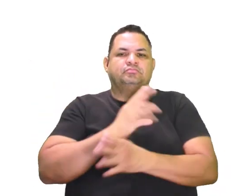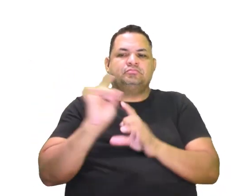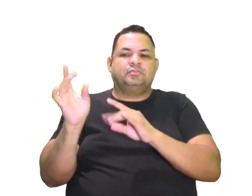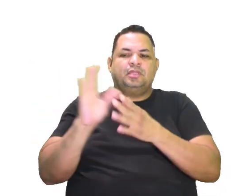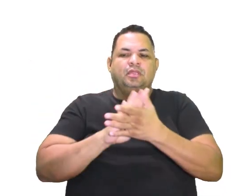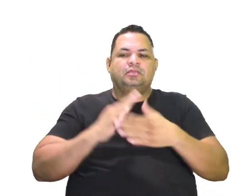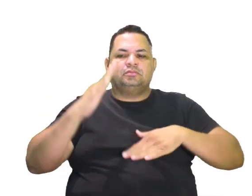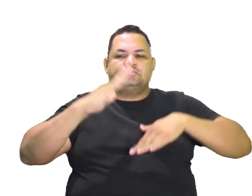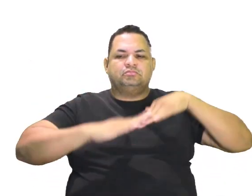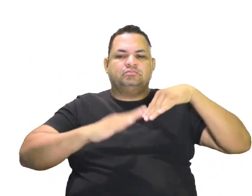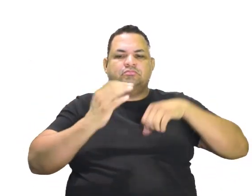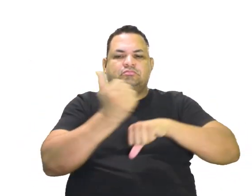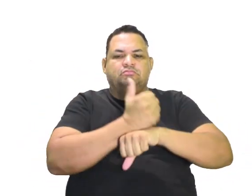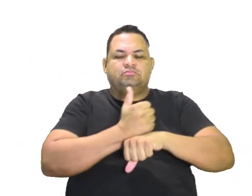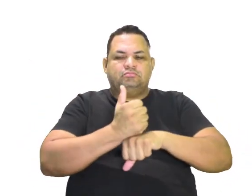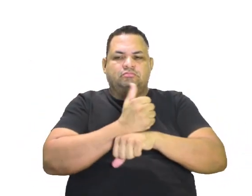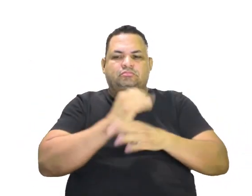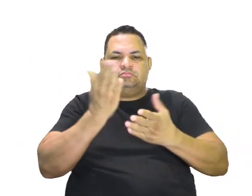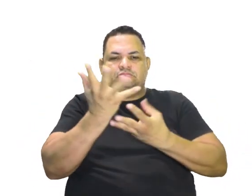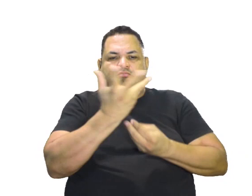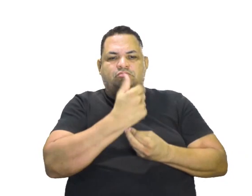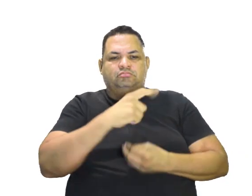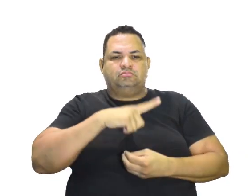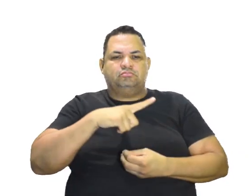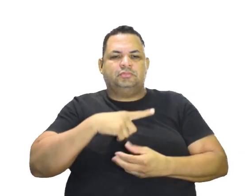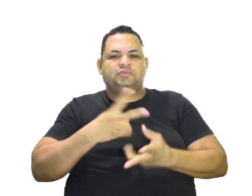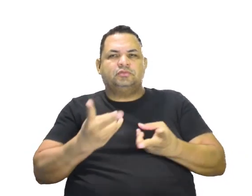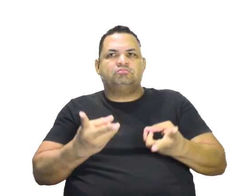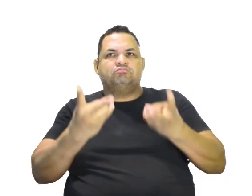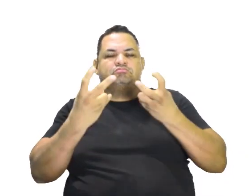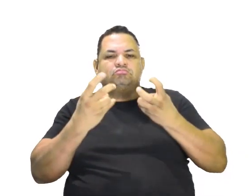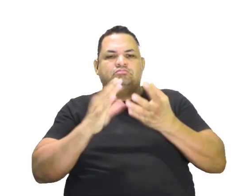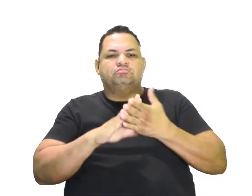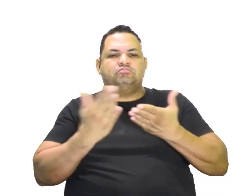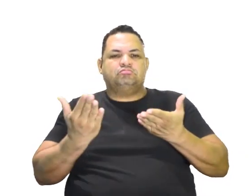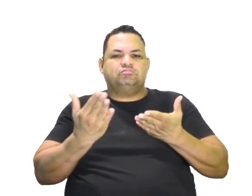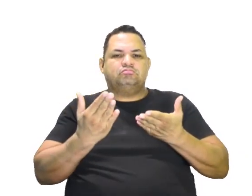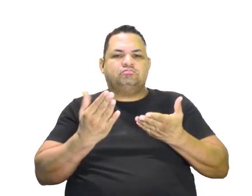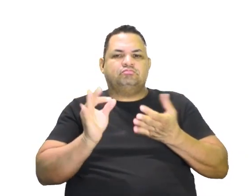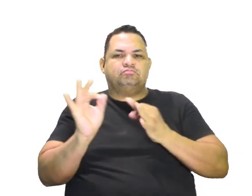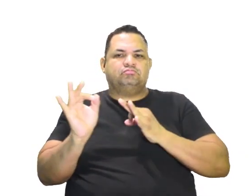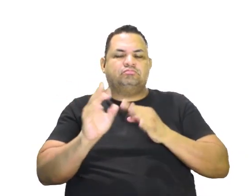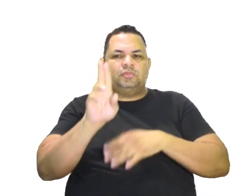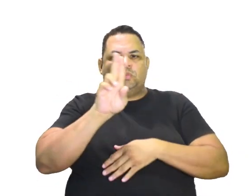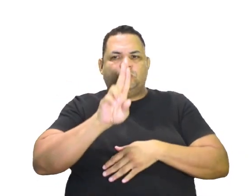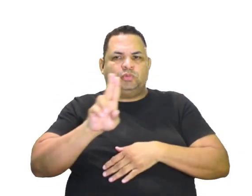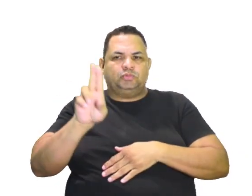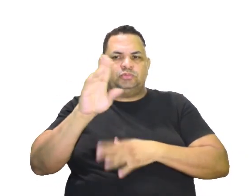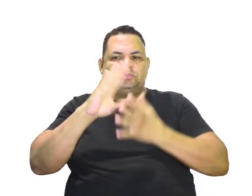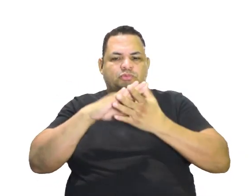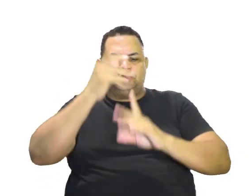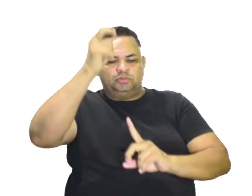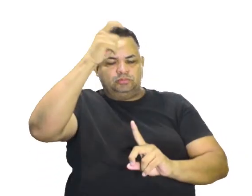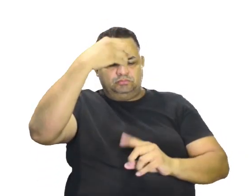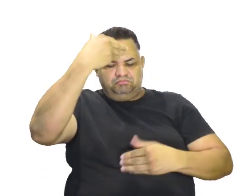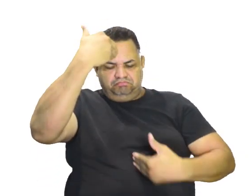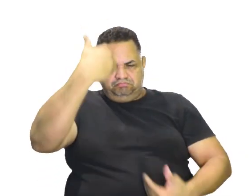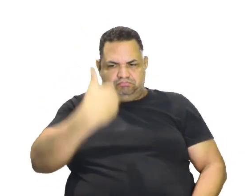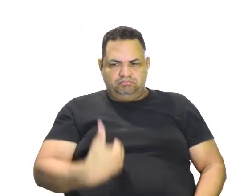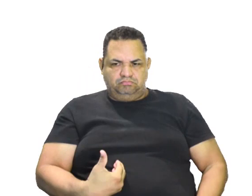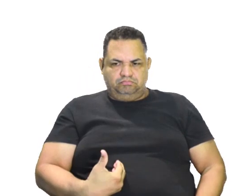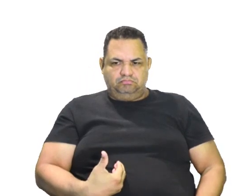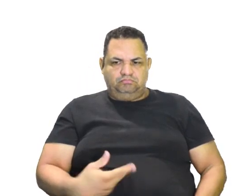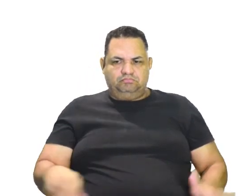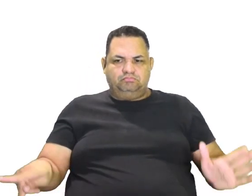artista ele tem a sua visão, né, e ele coloca um pouco da sua personalidade no